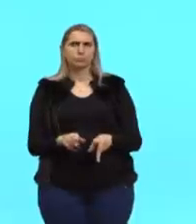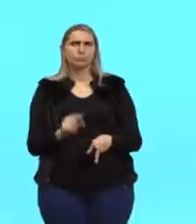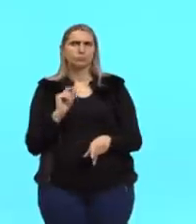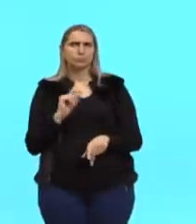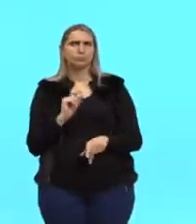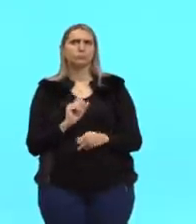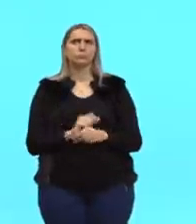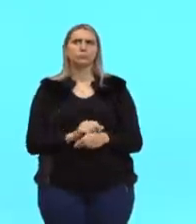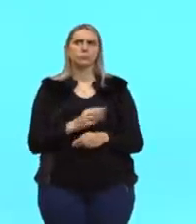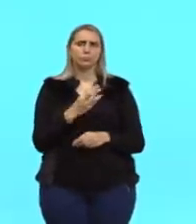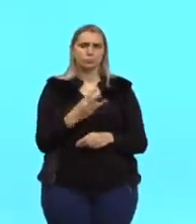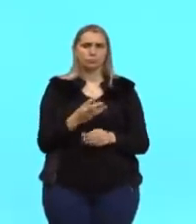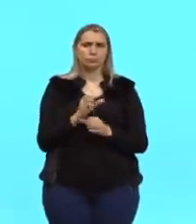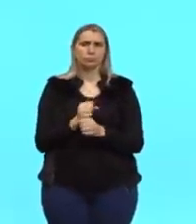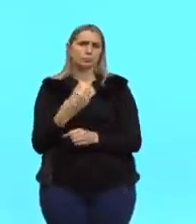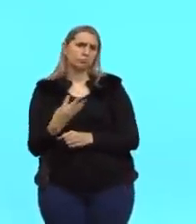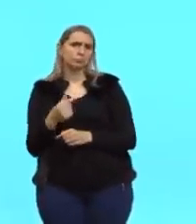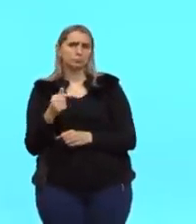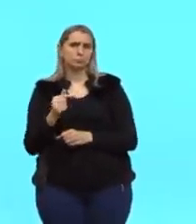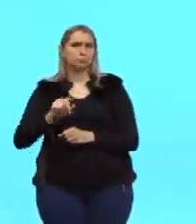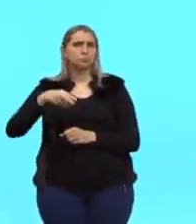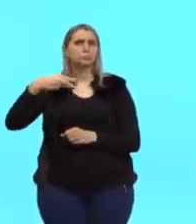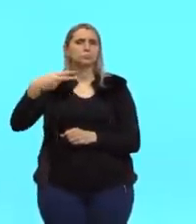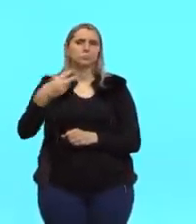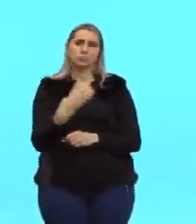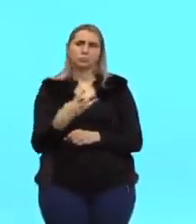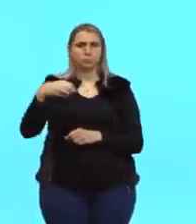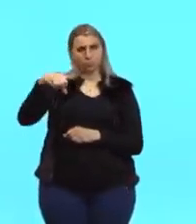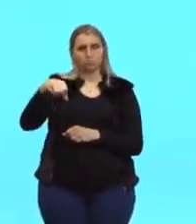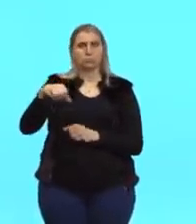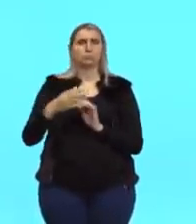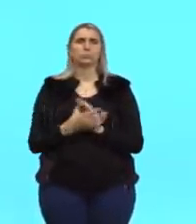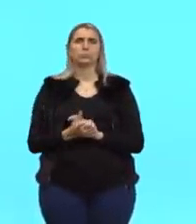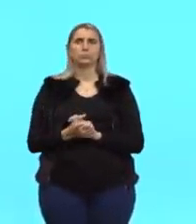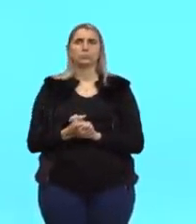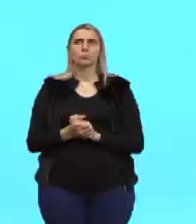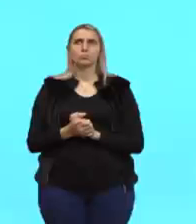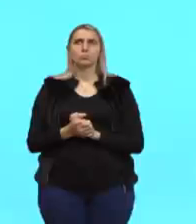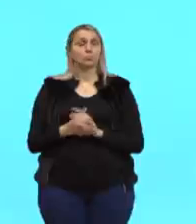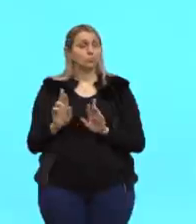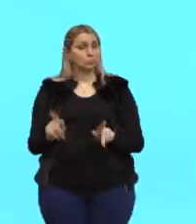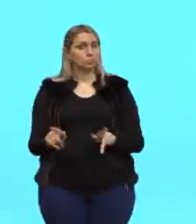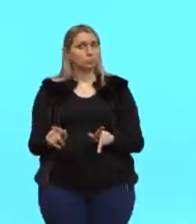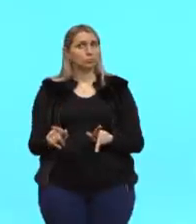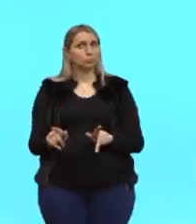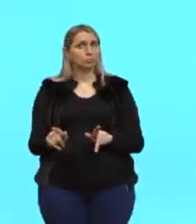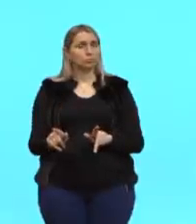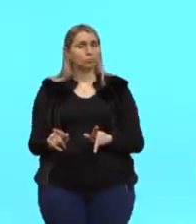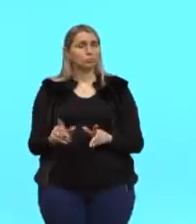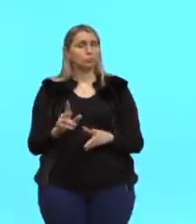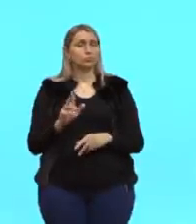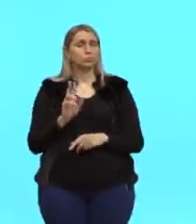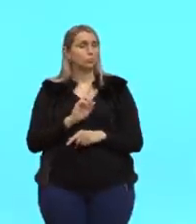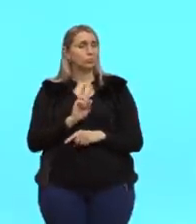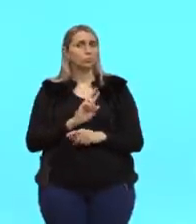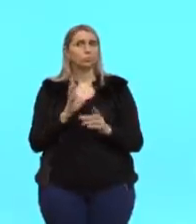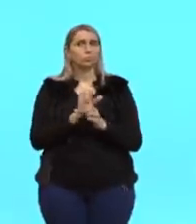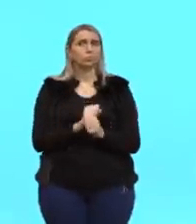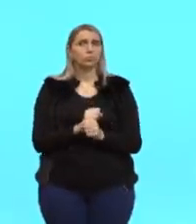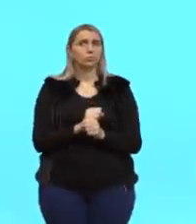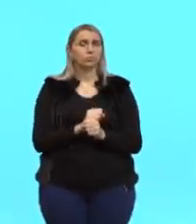de 3 mais 4, 7, ao quadrado, 49, tá bom? Então, não é a soma